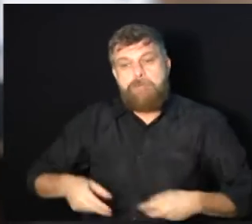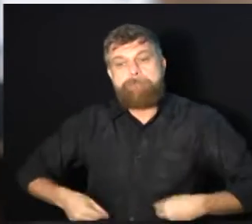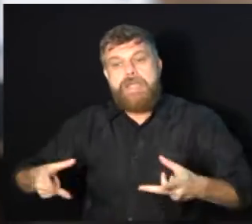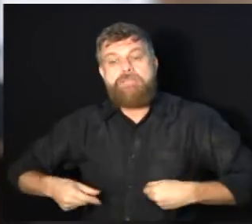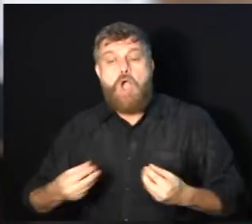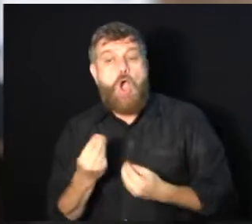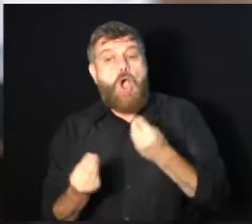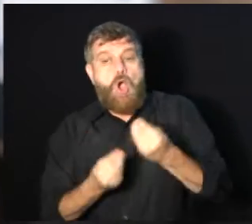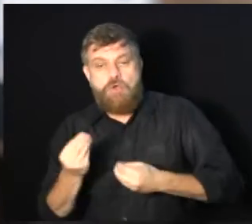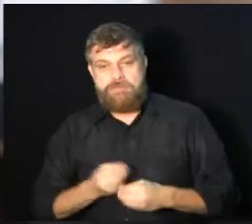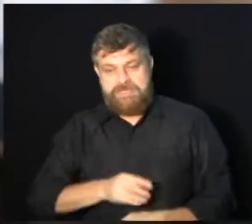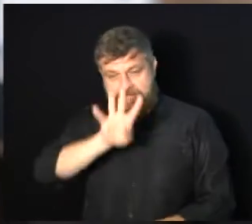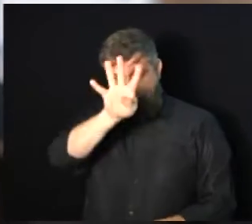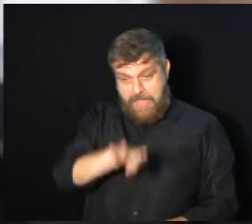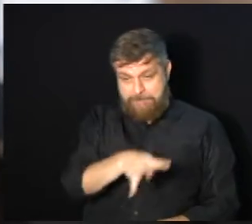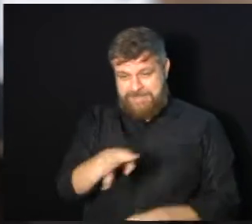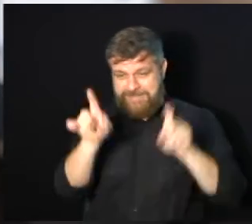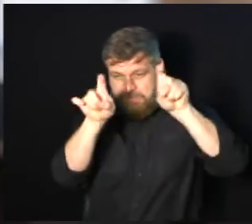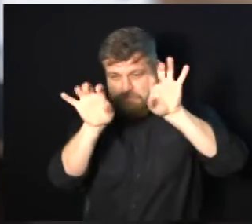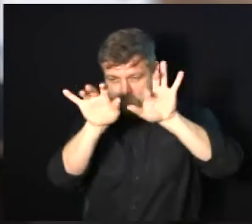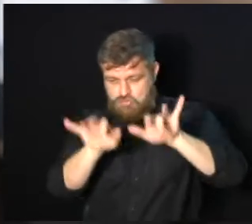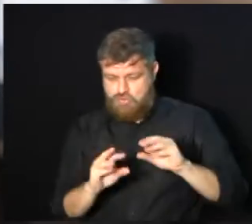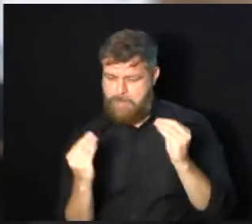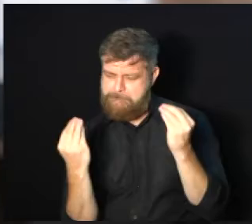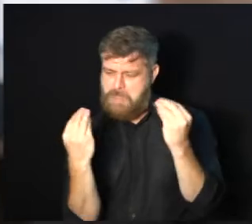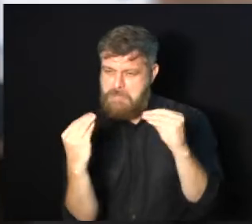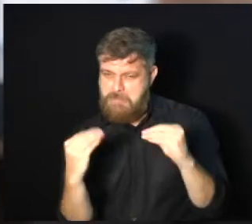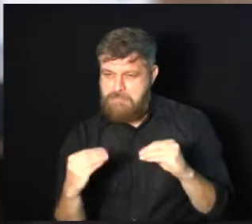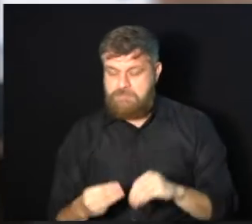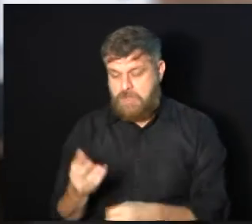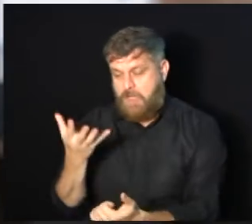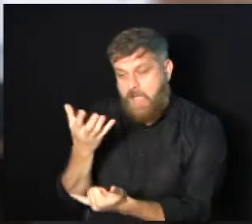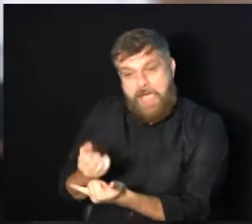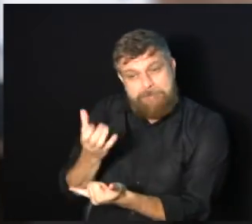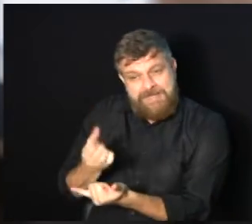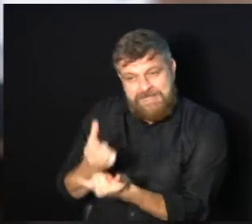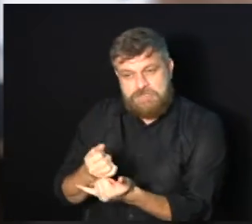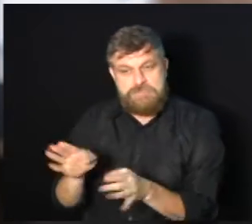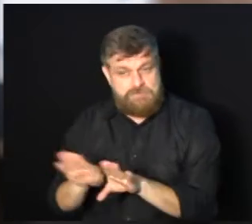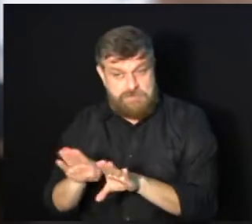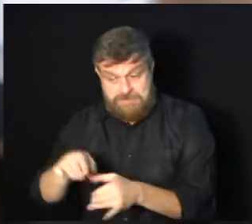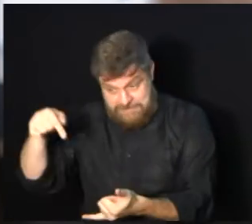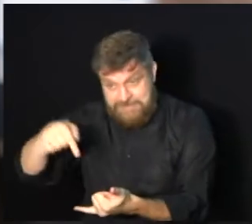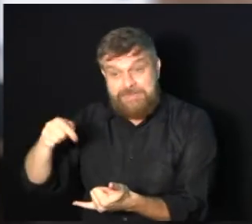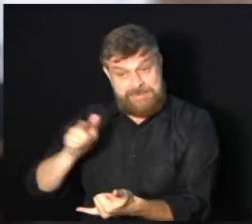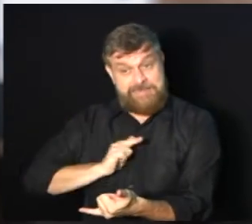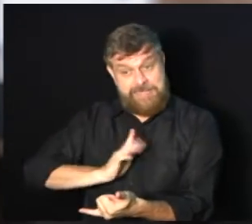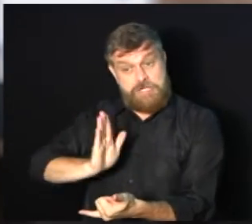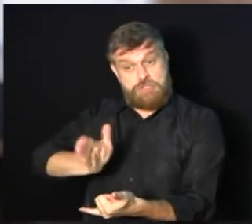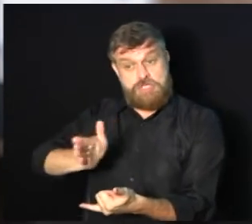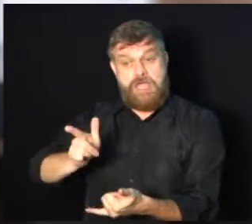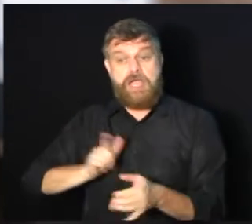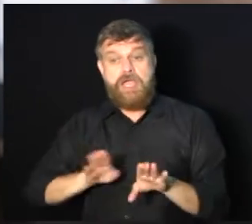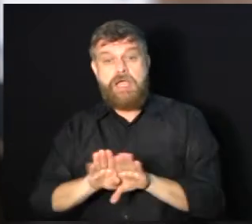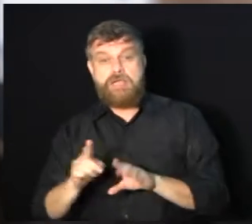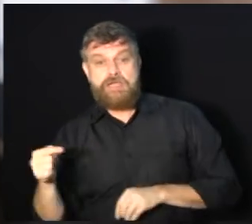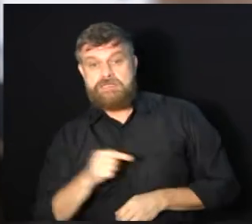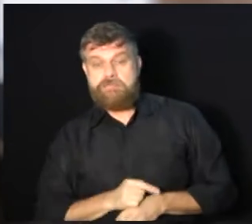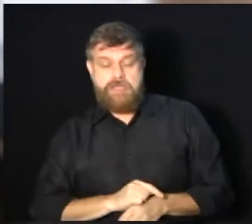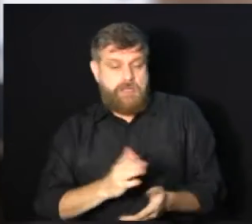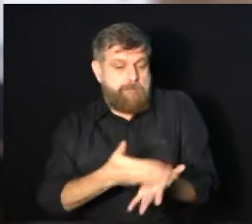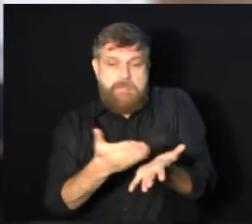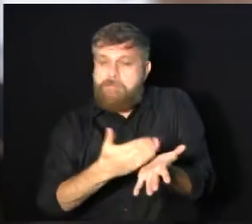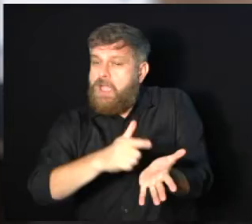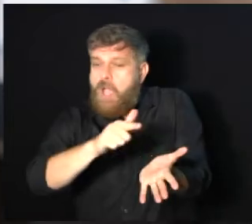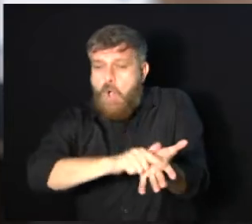pode utilizar uma planilha em Excel, você pode usar um aplicativo como o Jimbo, por exemplo, e você pode também usar um caderno,